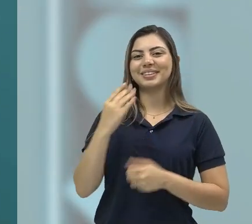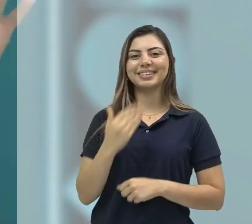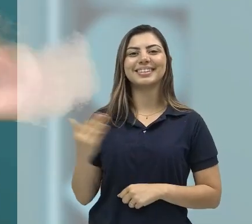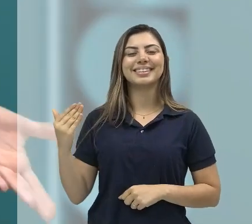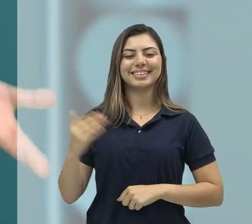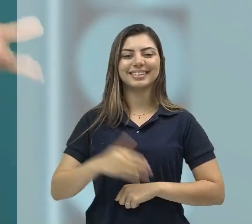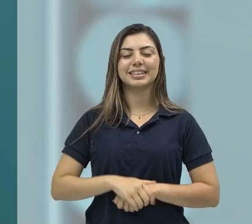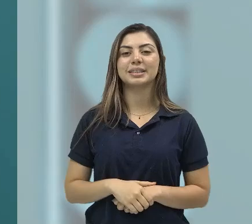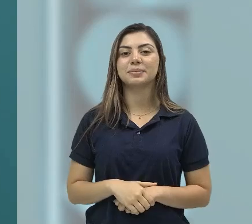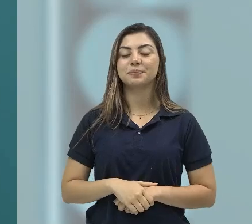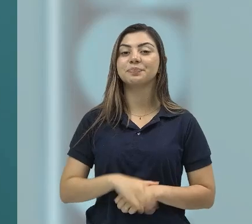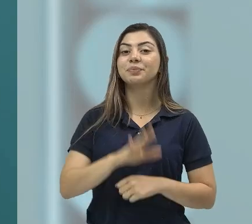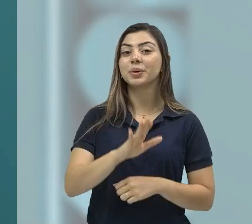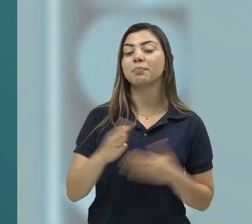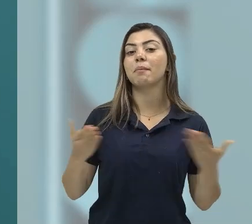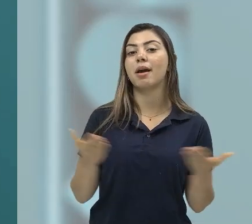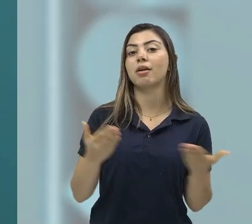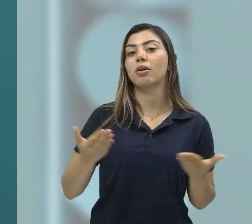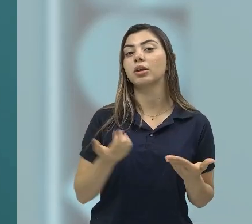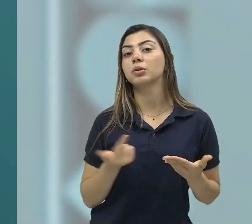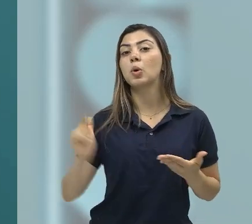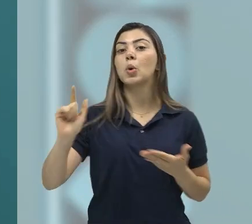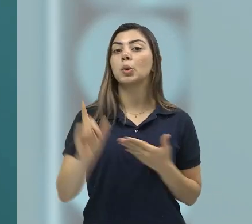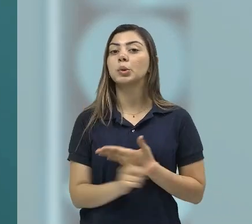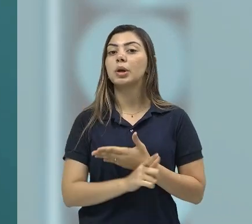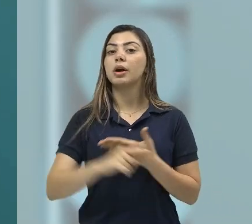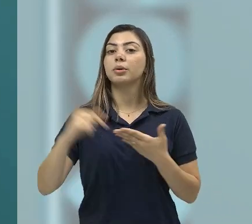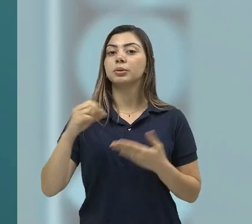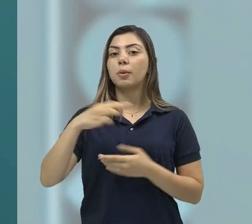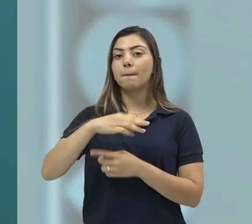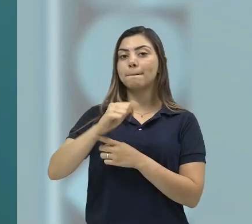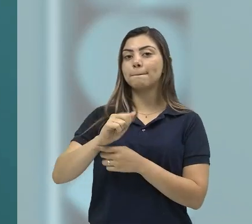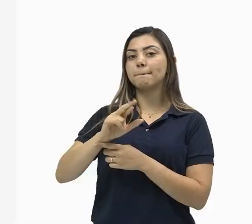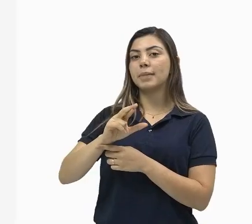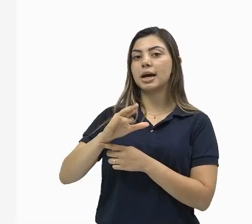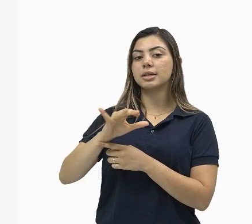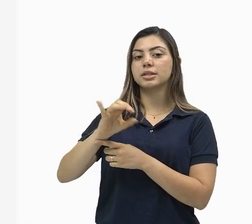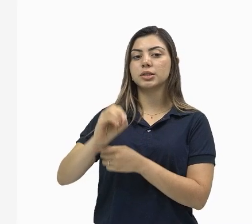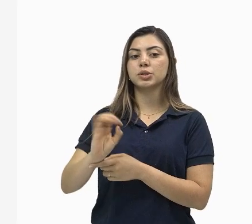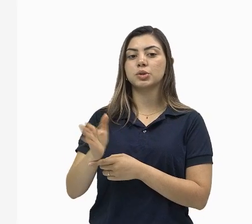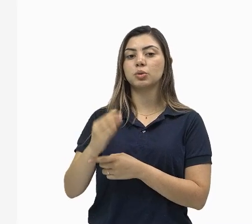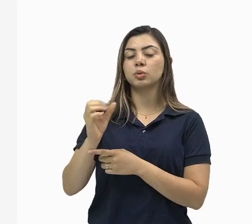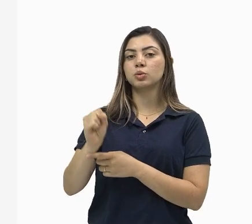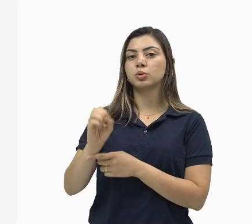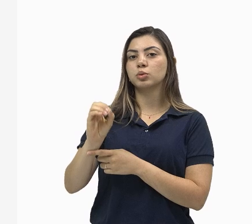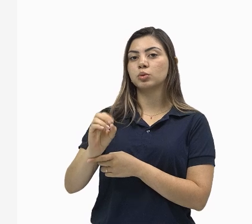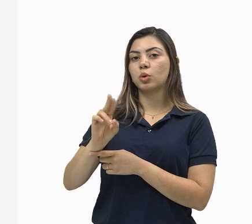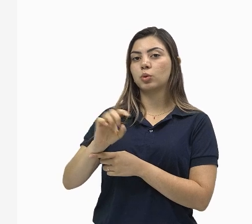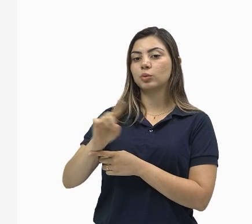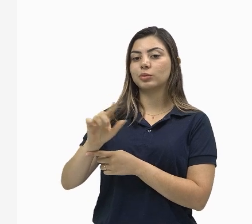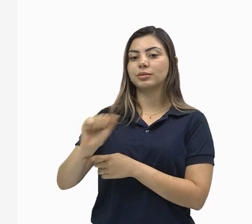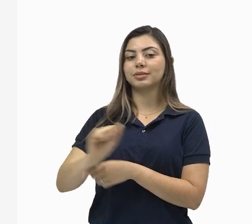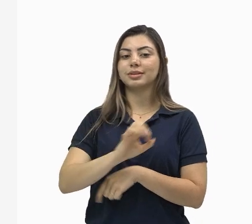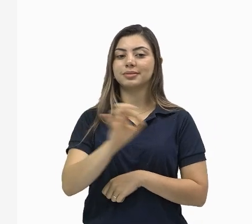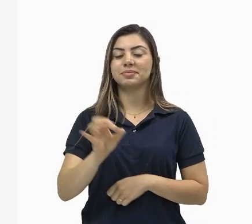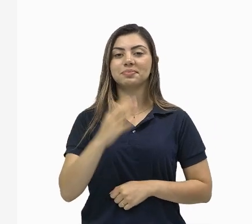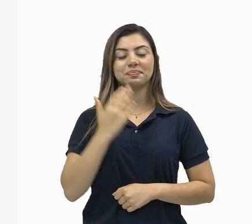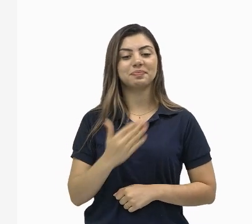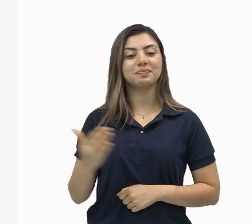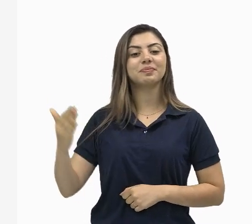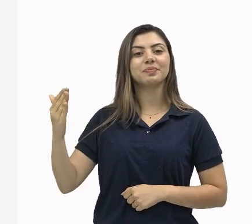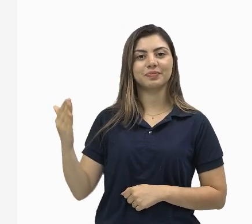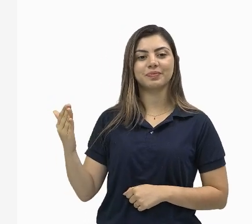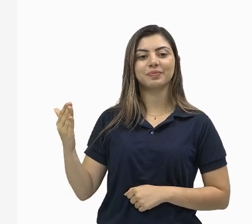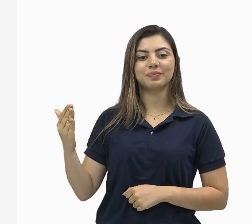bom? Agora a gente vai passar para outro autor, que é o Márcio de Souza, vejamos aí. Márcio de Souza Bentes, né?